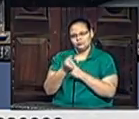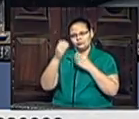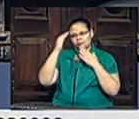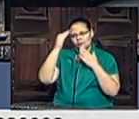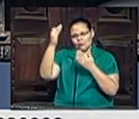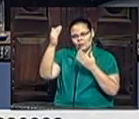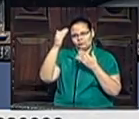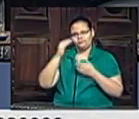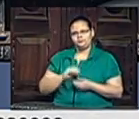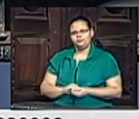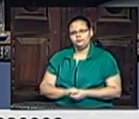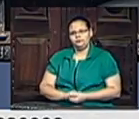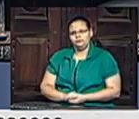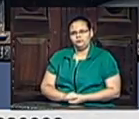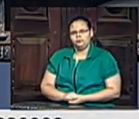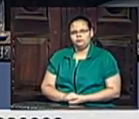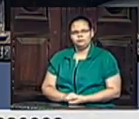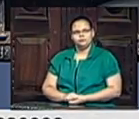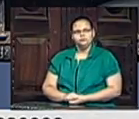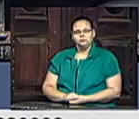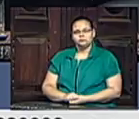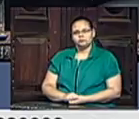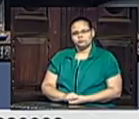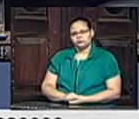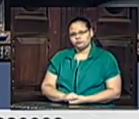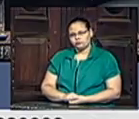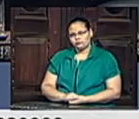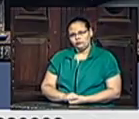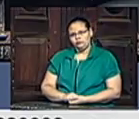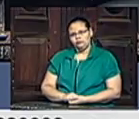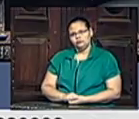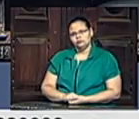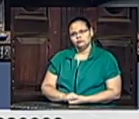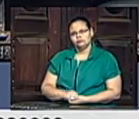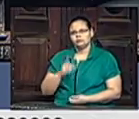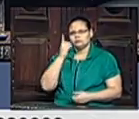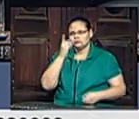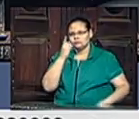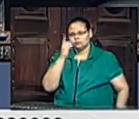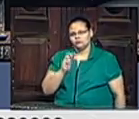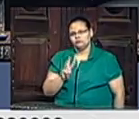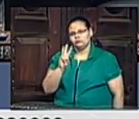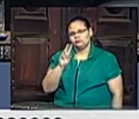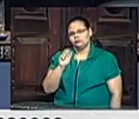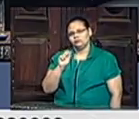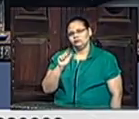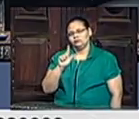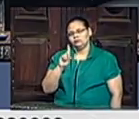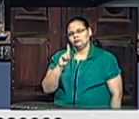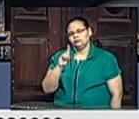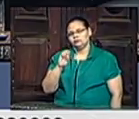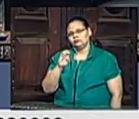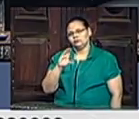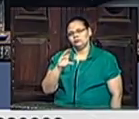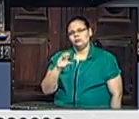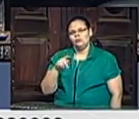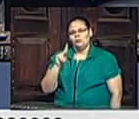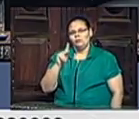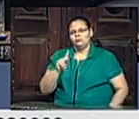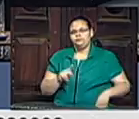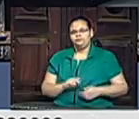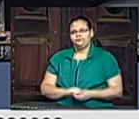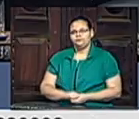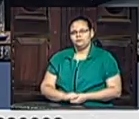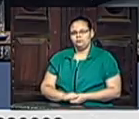Para discutir, o deputado Valdec Carneiro. Deputado Valdec Carneiro, Vossa Excelência dispõe de 4 minutos.